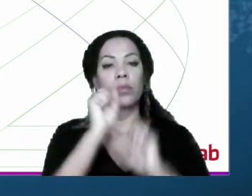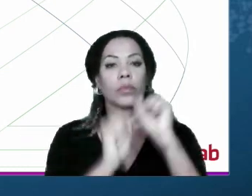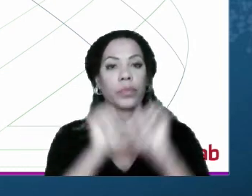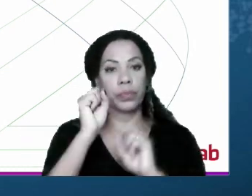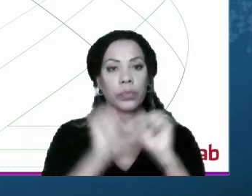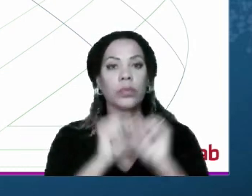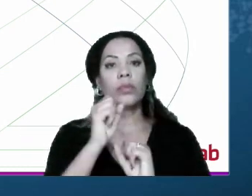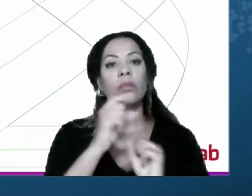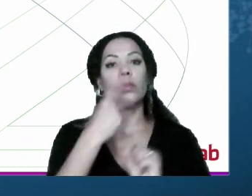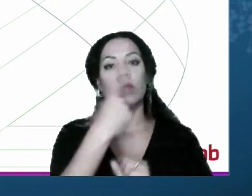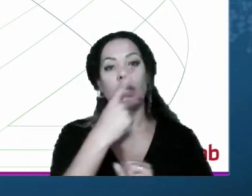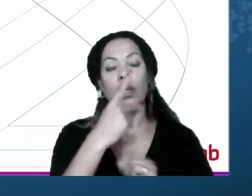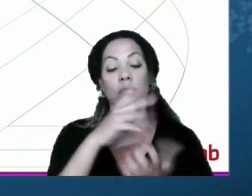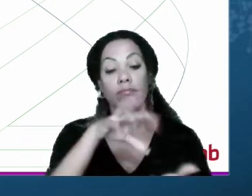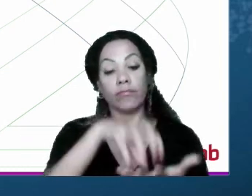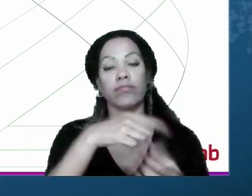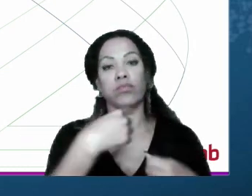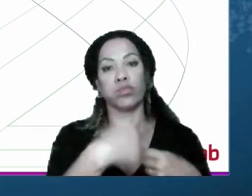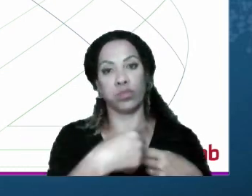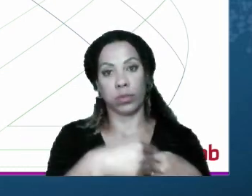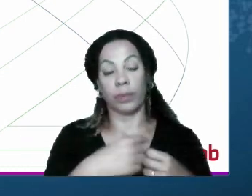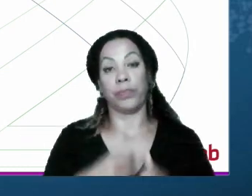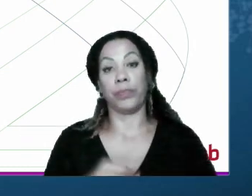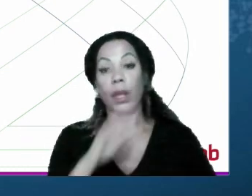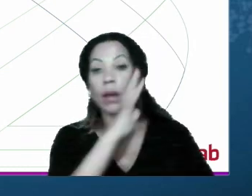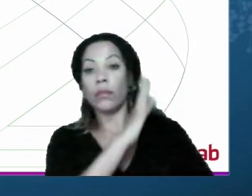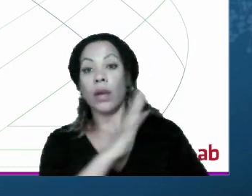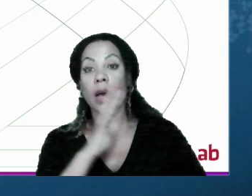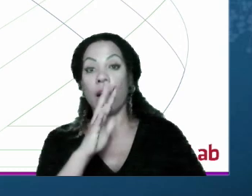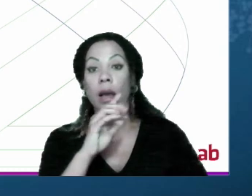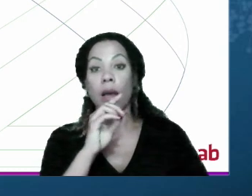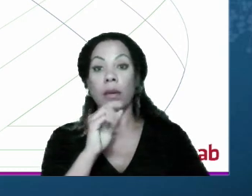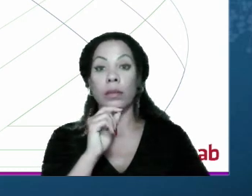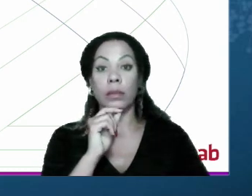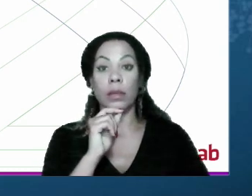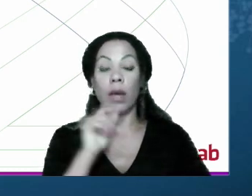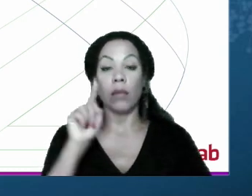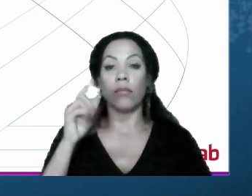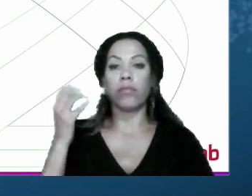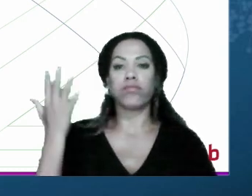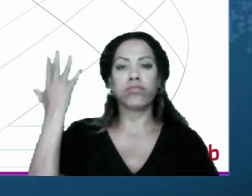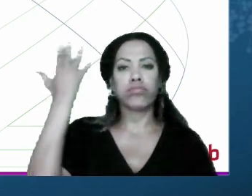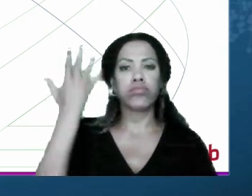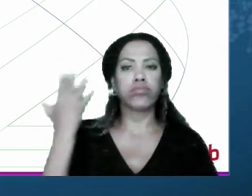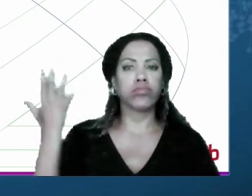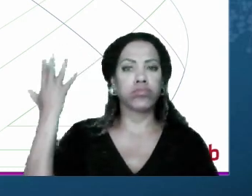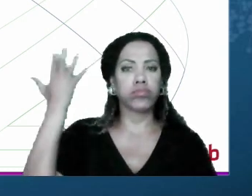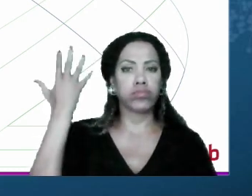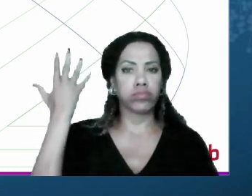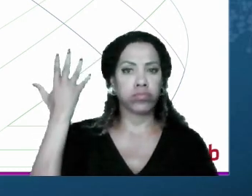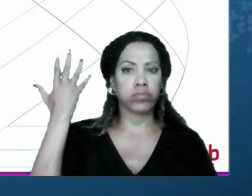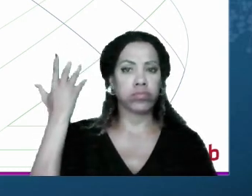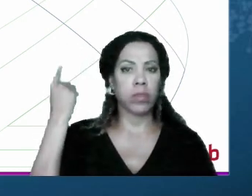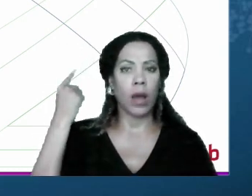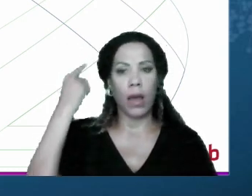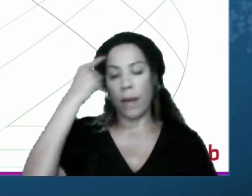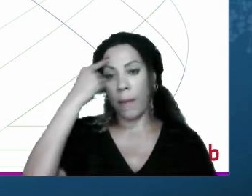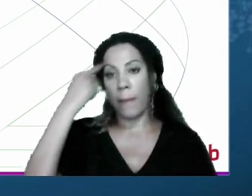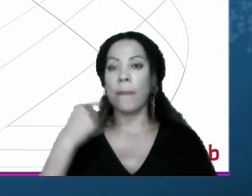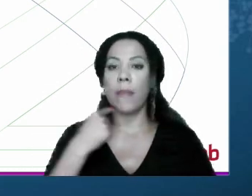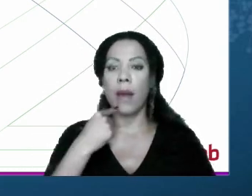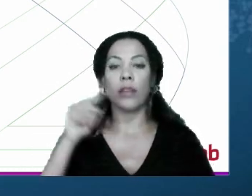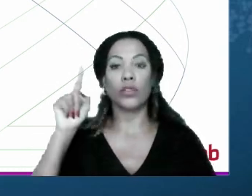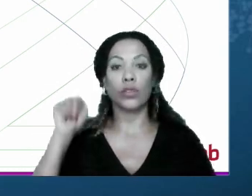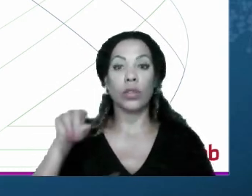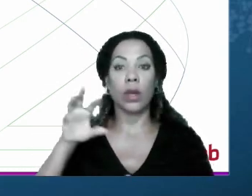fabricação local. Então, esse é a abordagem do setor hoje. Então, você tem